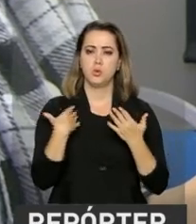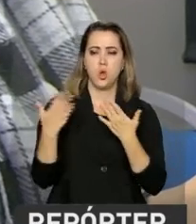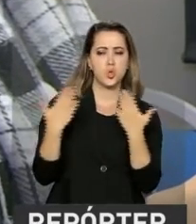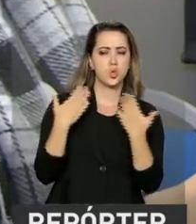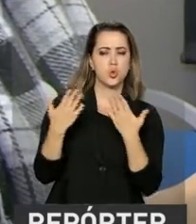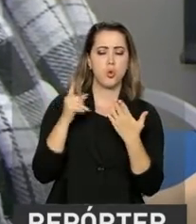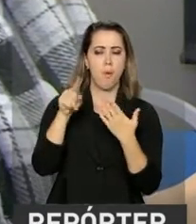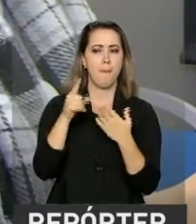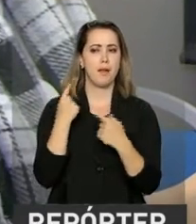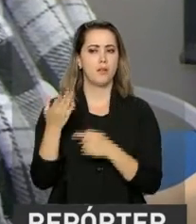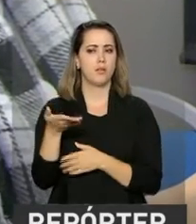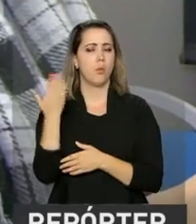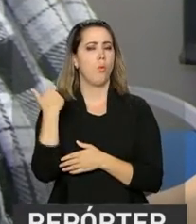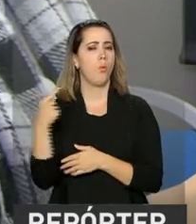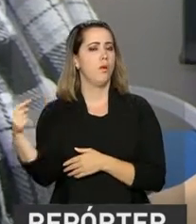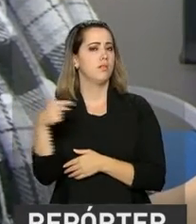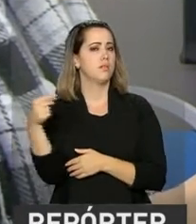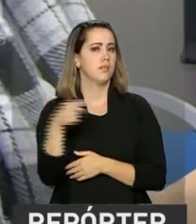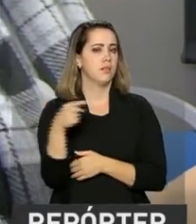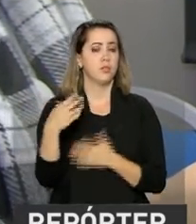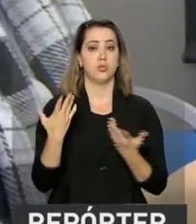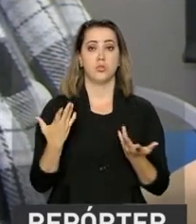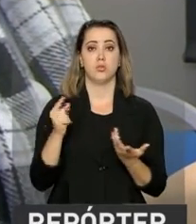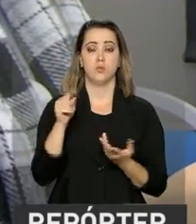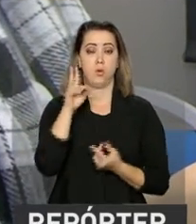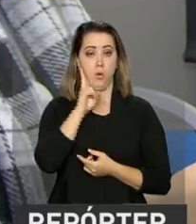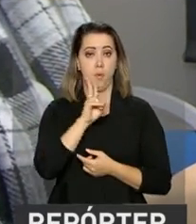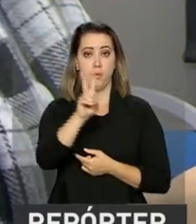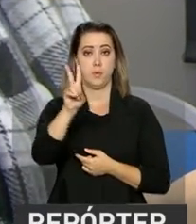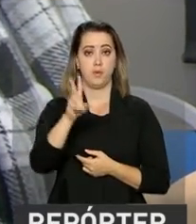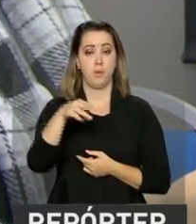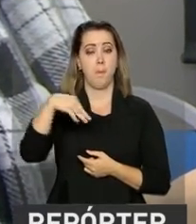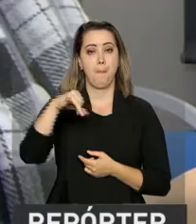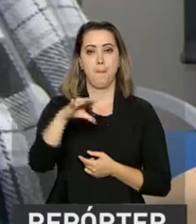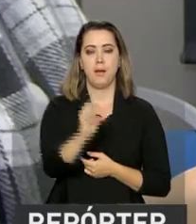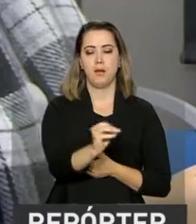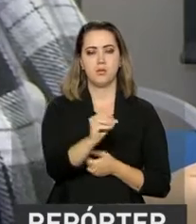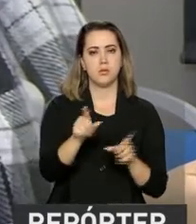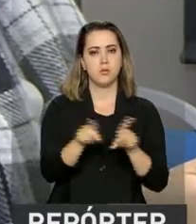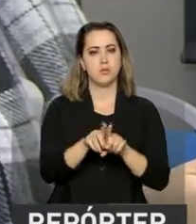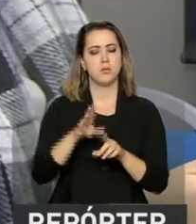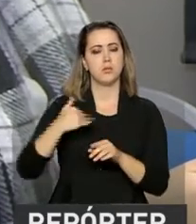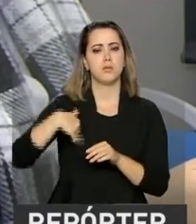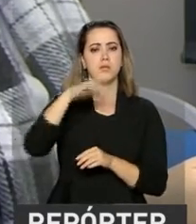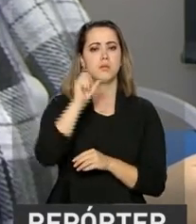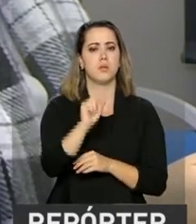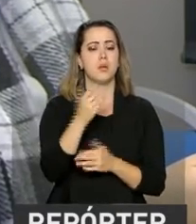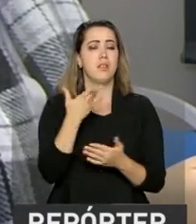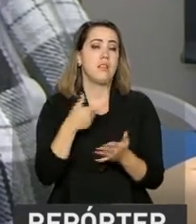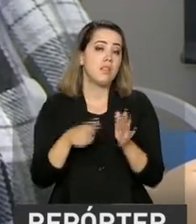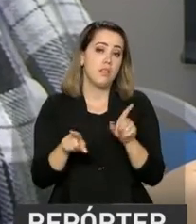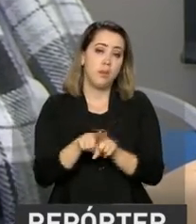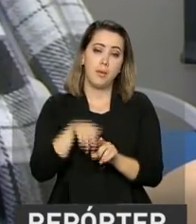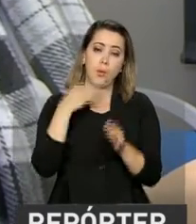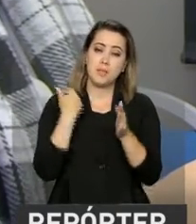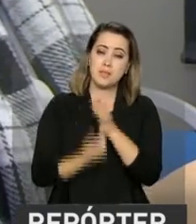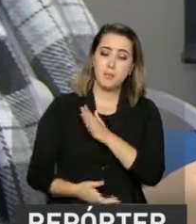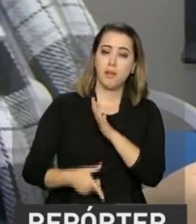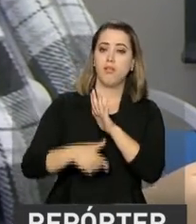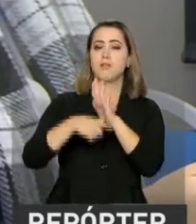comportamento negativo mais intenso observado no mês de março e mais do que isso do que as piadas que o setor industrial